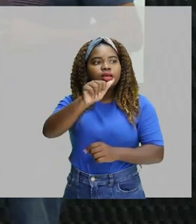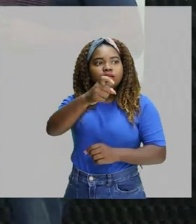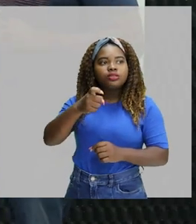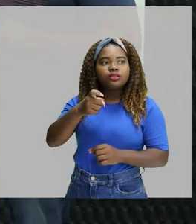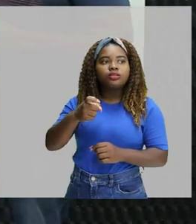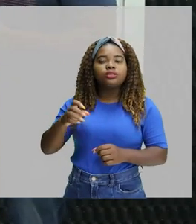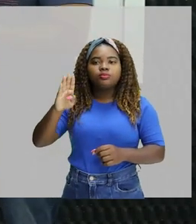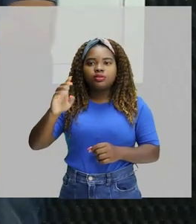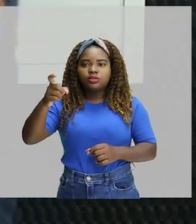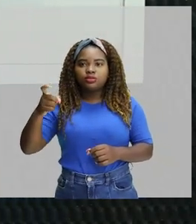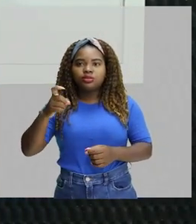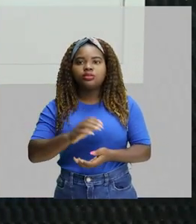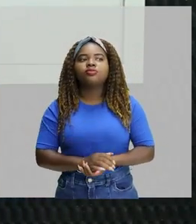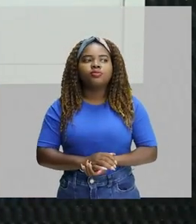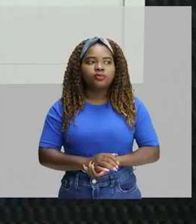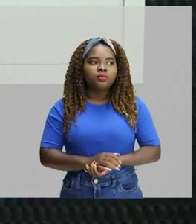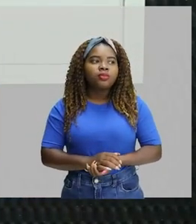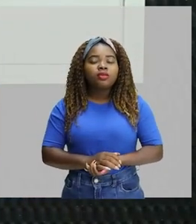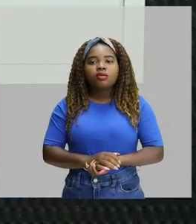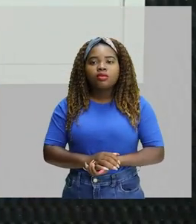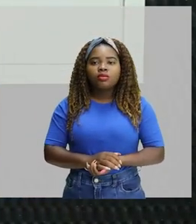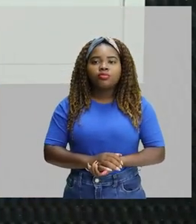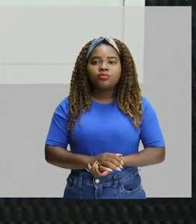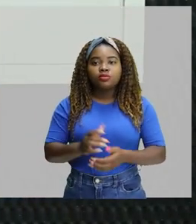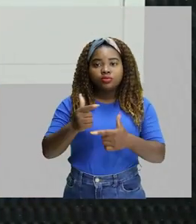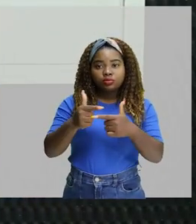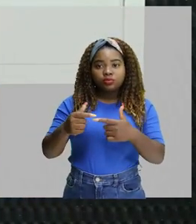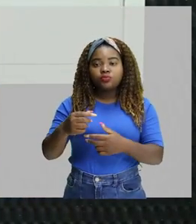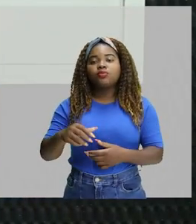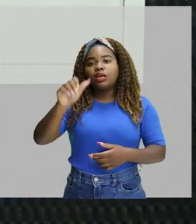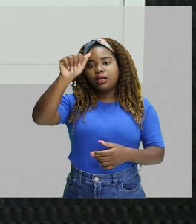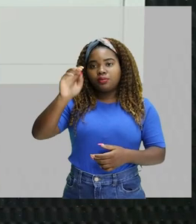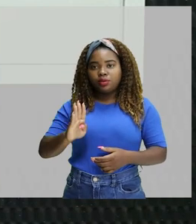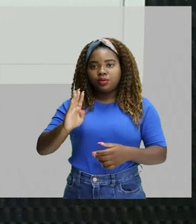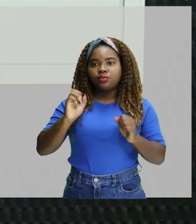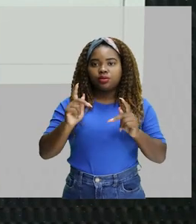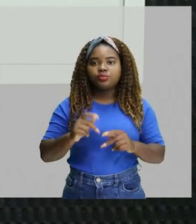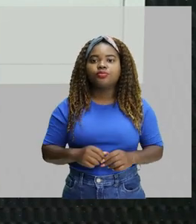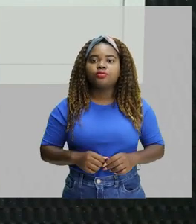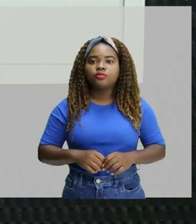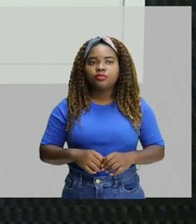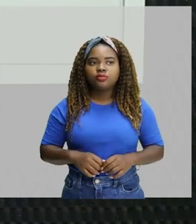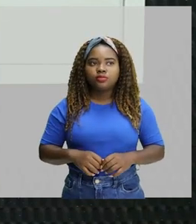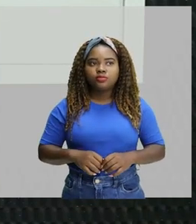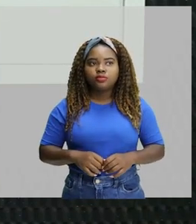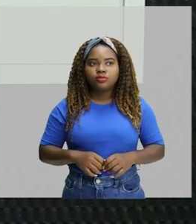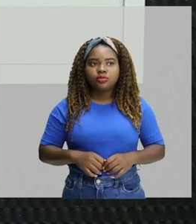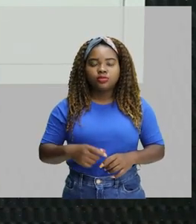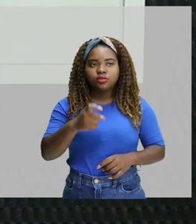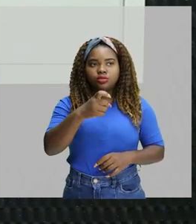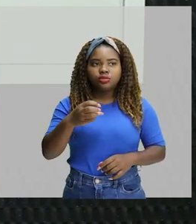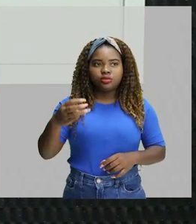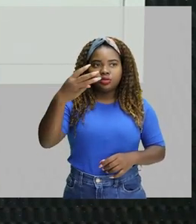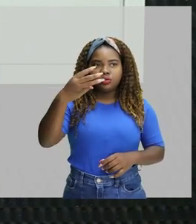aí dividir esses dois polinômios Então vamos lá vai ficar aqui ó x c